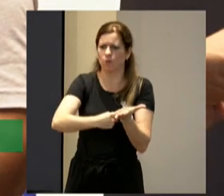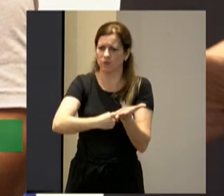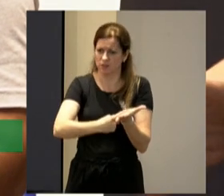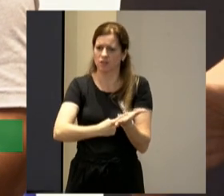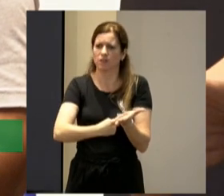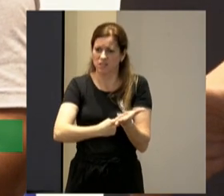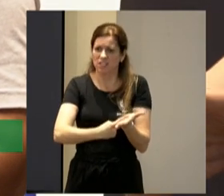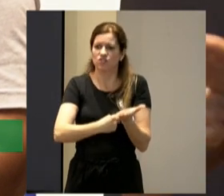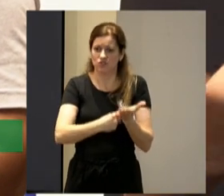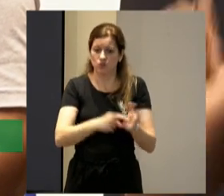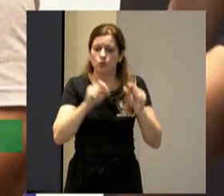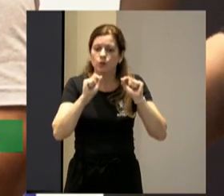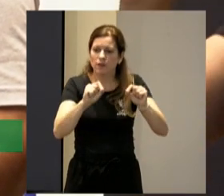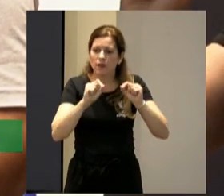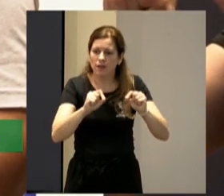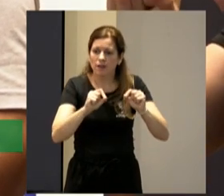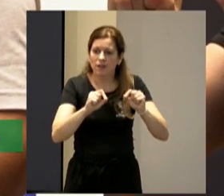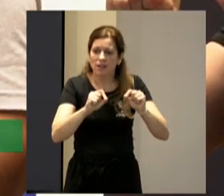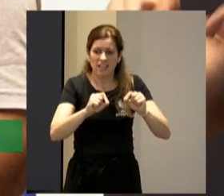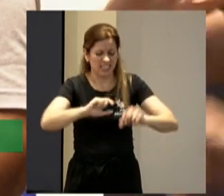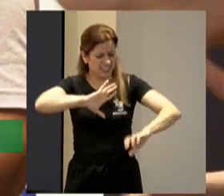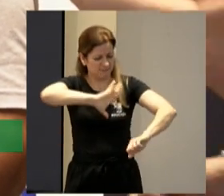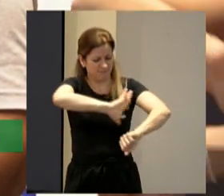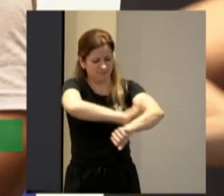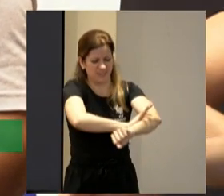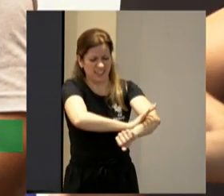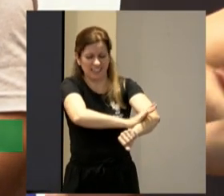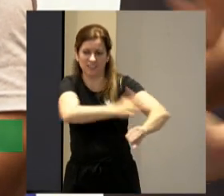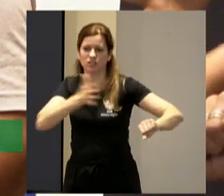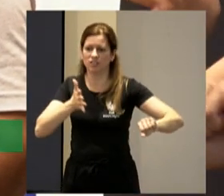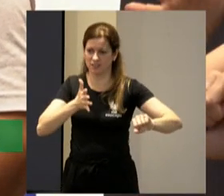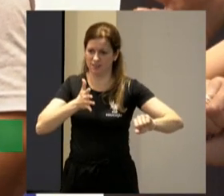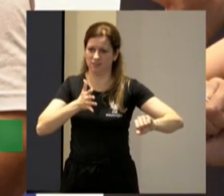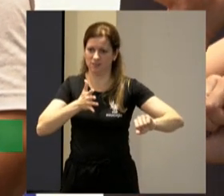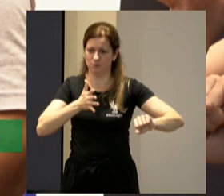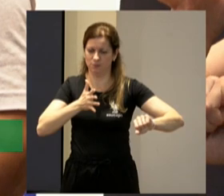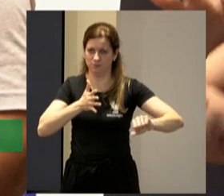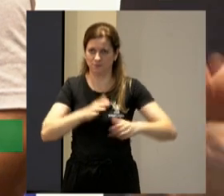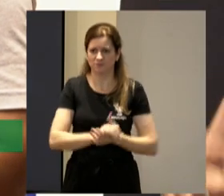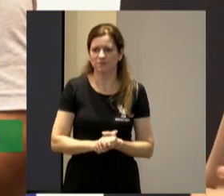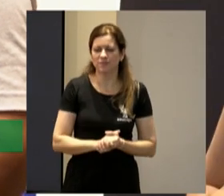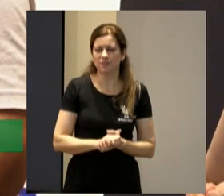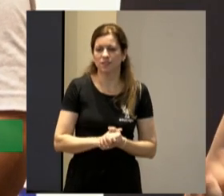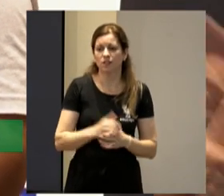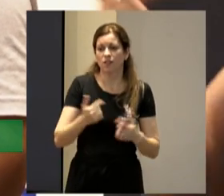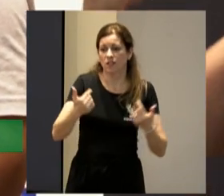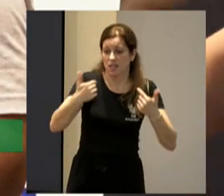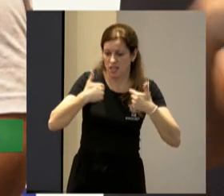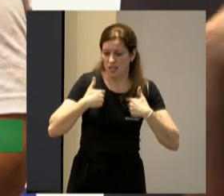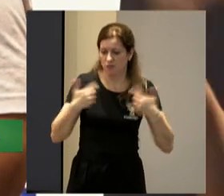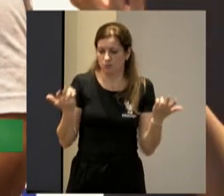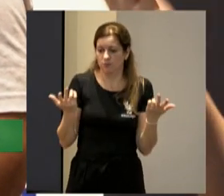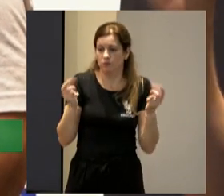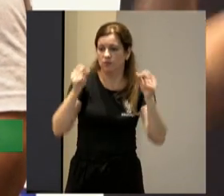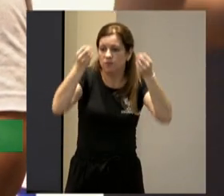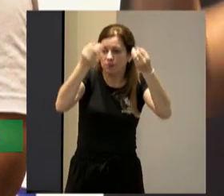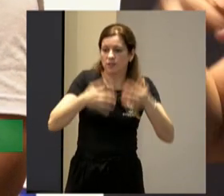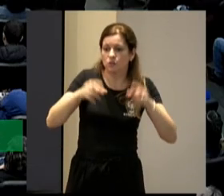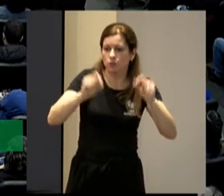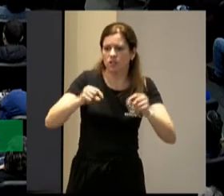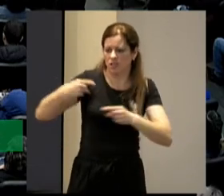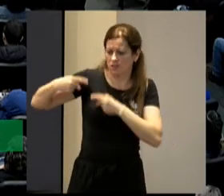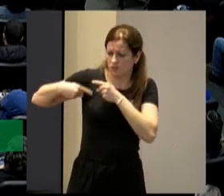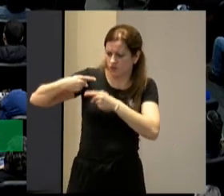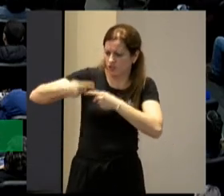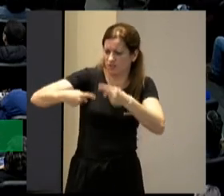o racismo. Nós não estamos falando aqui de educação das relações raciais. Eu não sou dessa geração. Também